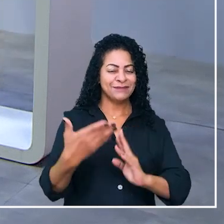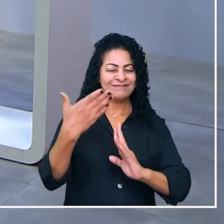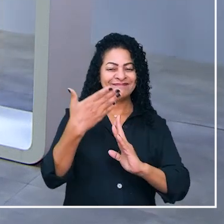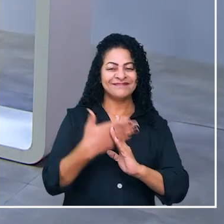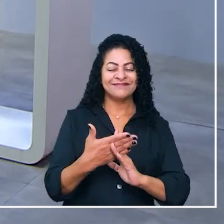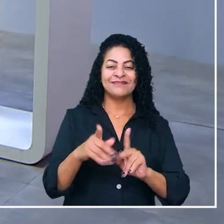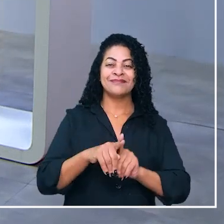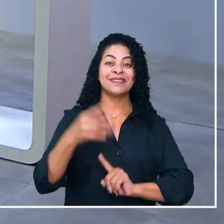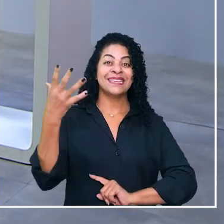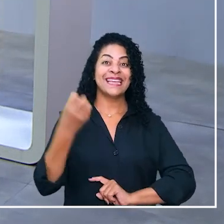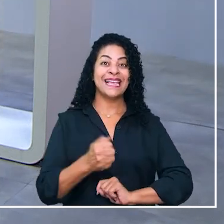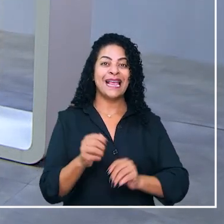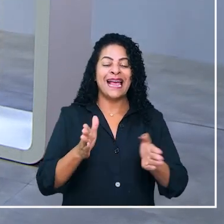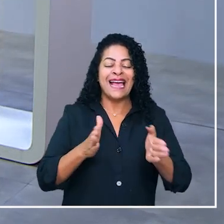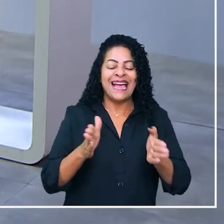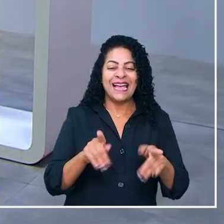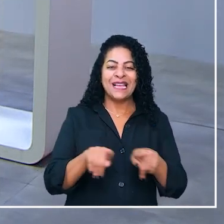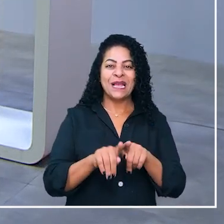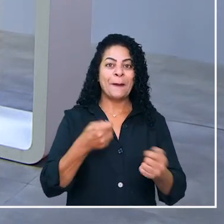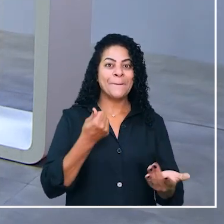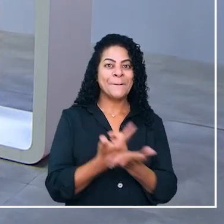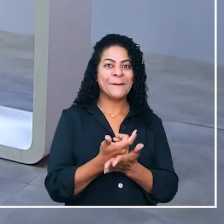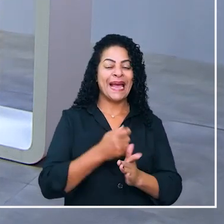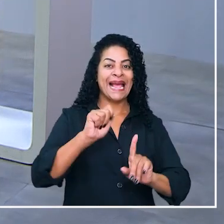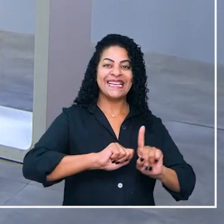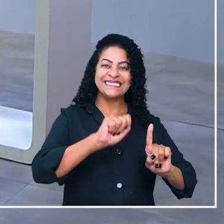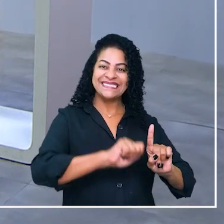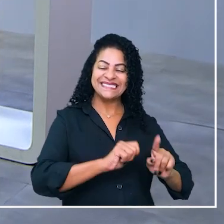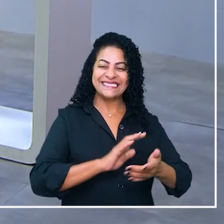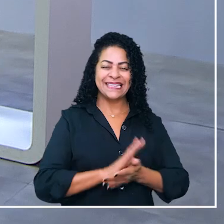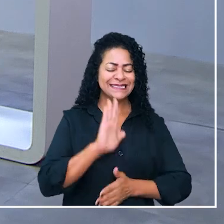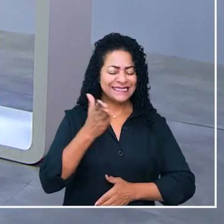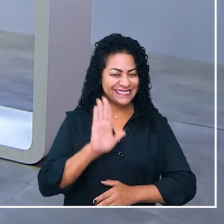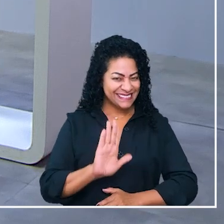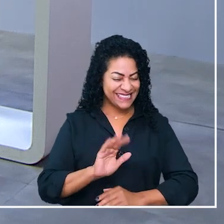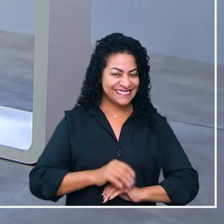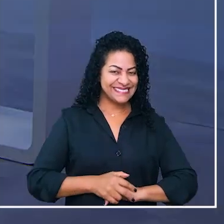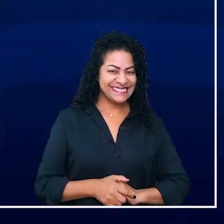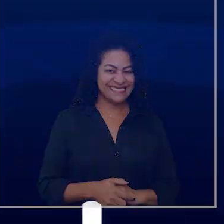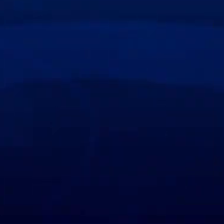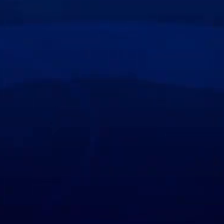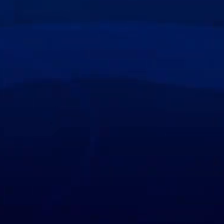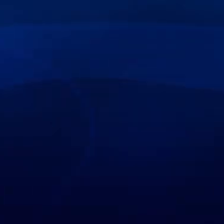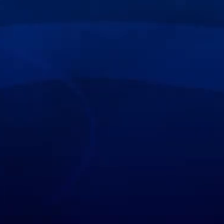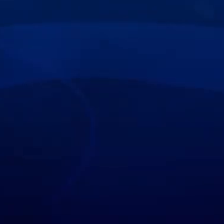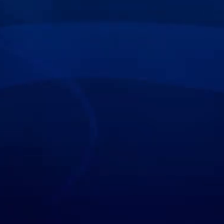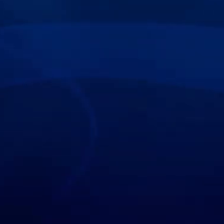por incapacidade temporária deve ser paga mensalmente. É daqui a pouco. Até já.